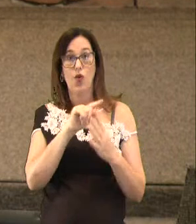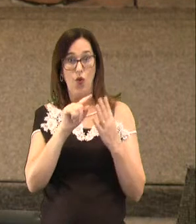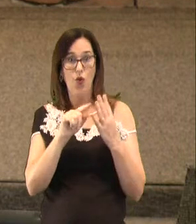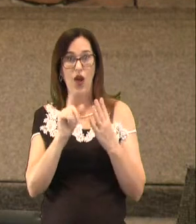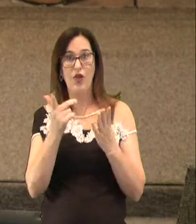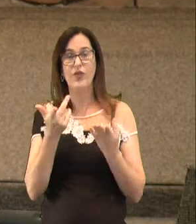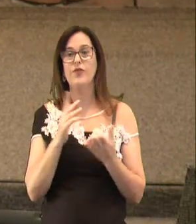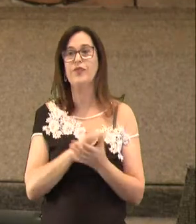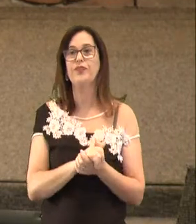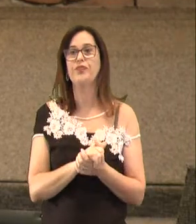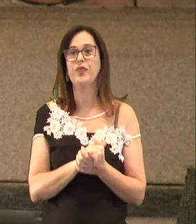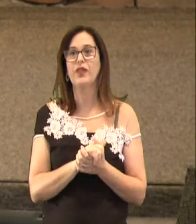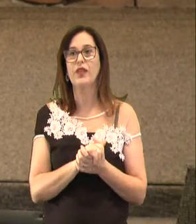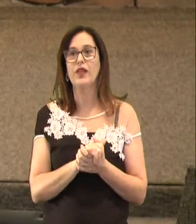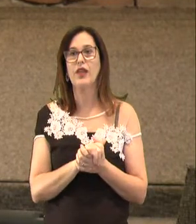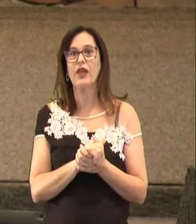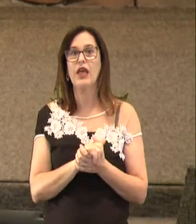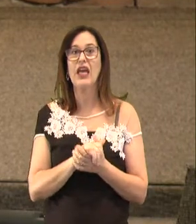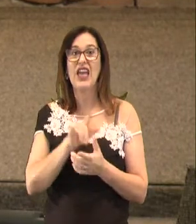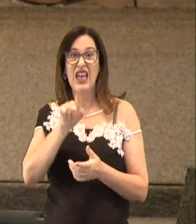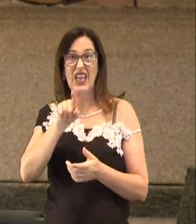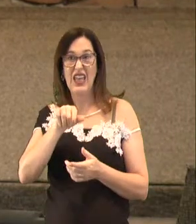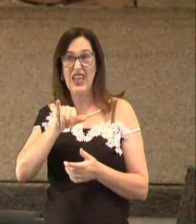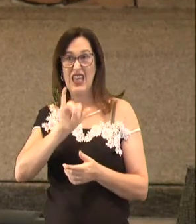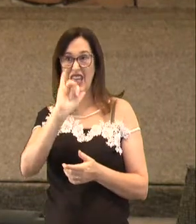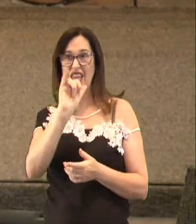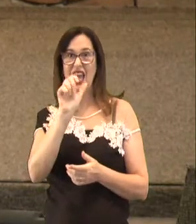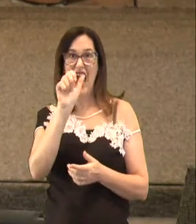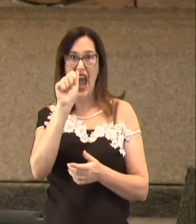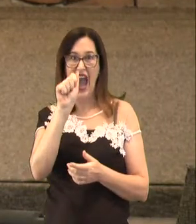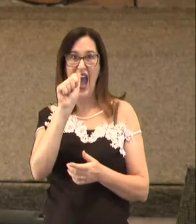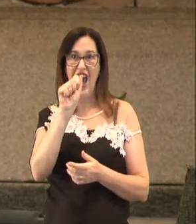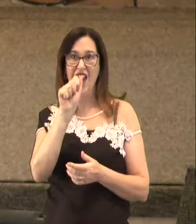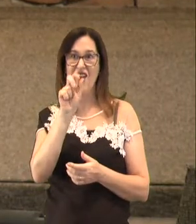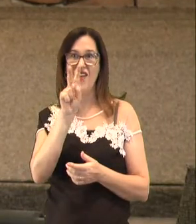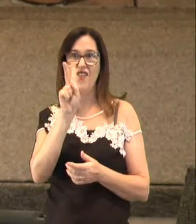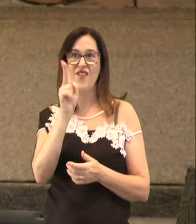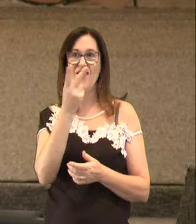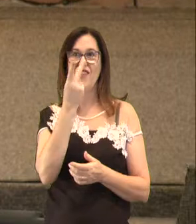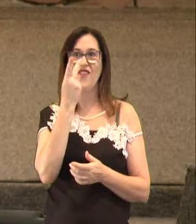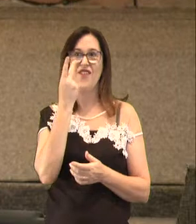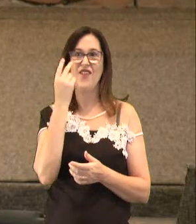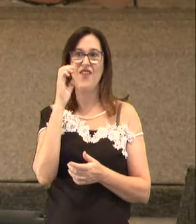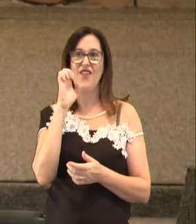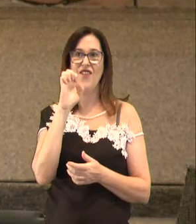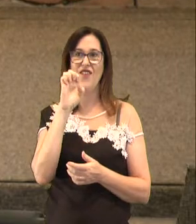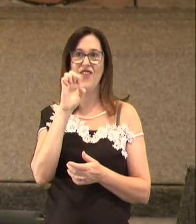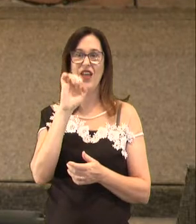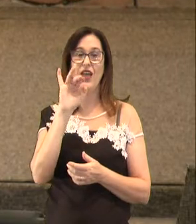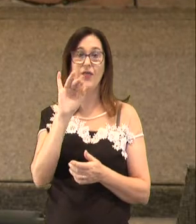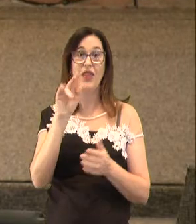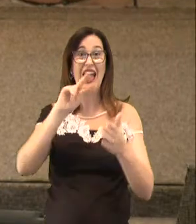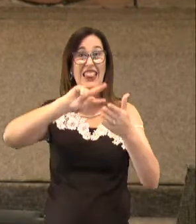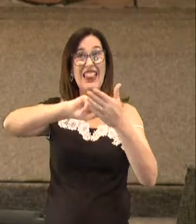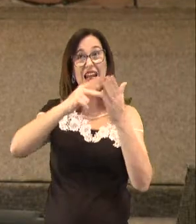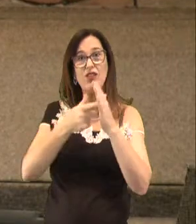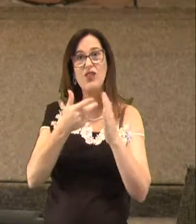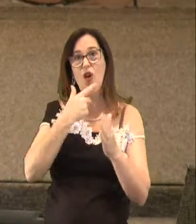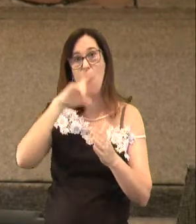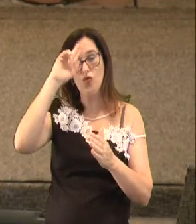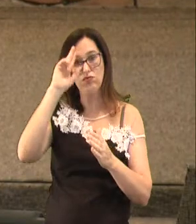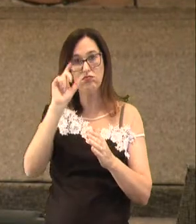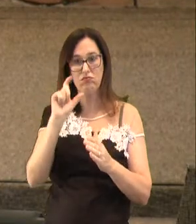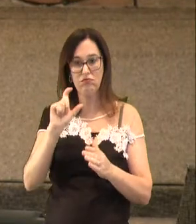é vocalizado como Yahvé, que nas nossas Bíblias costuma vir traduzido como Senhor, sempre em